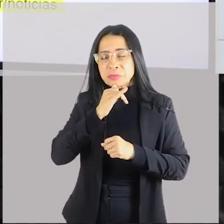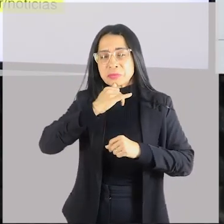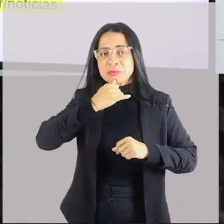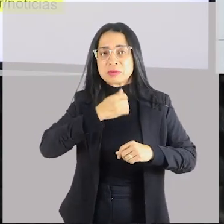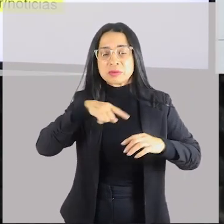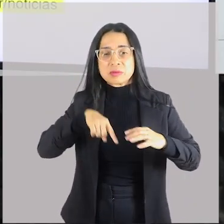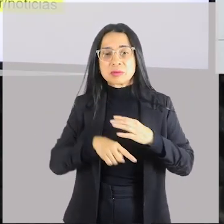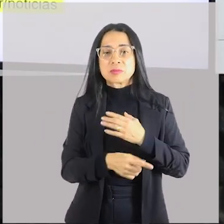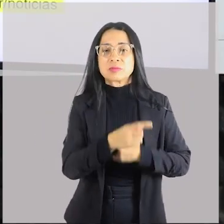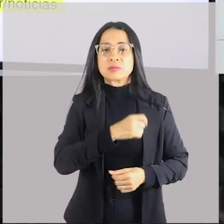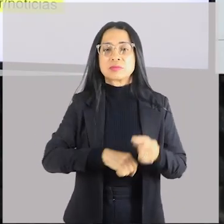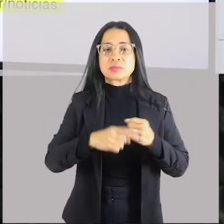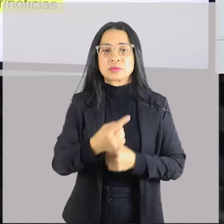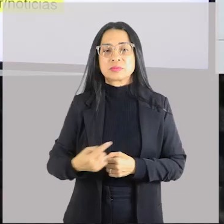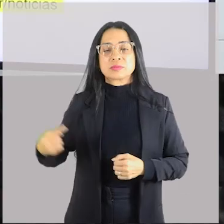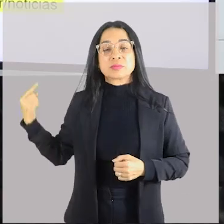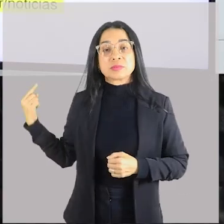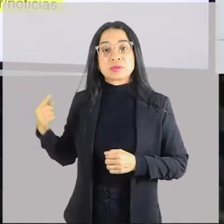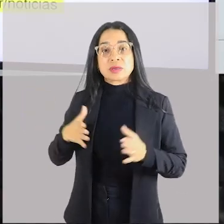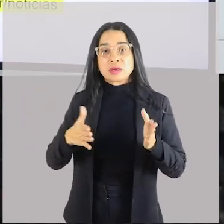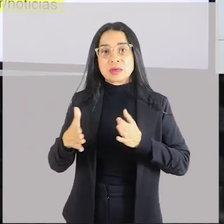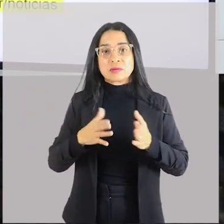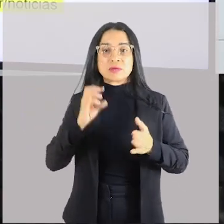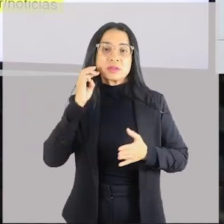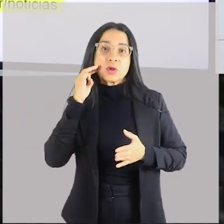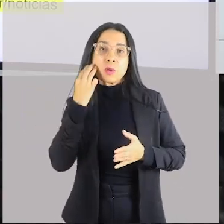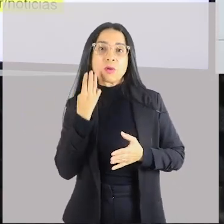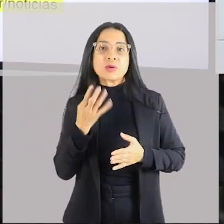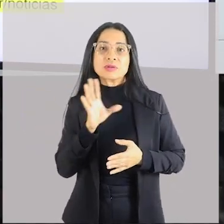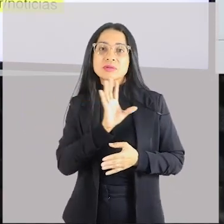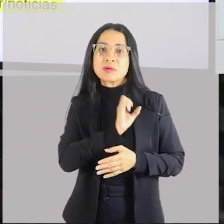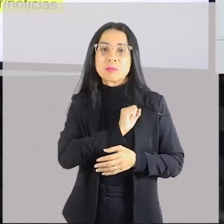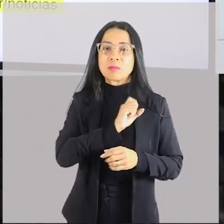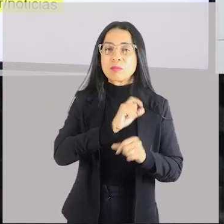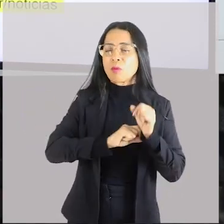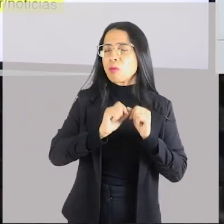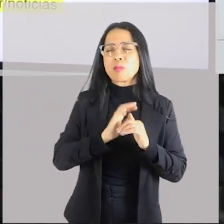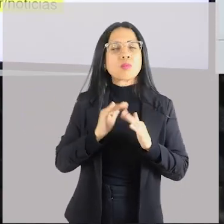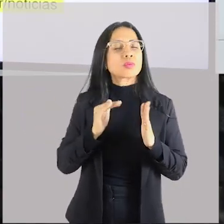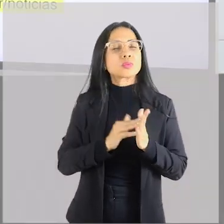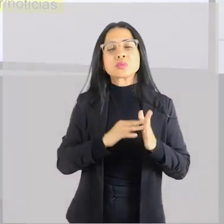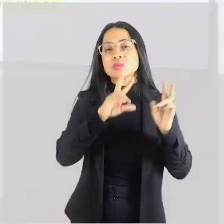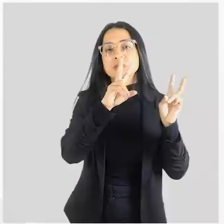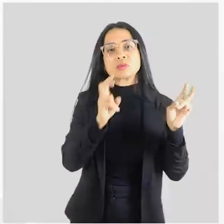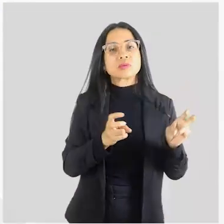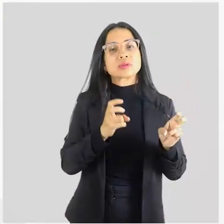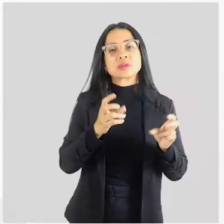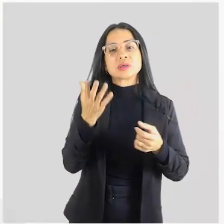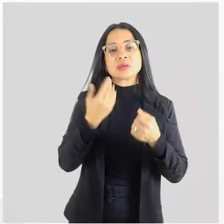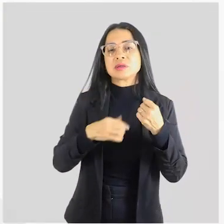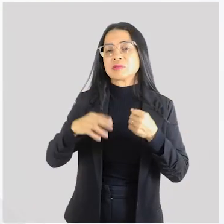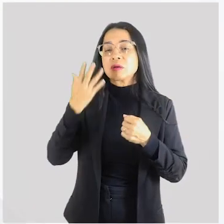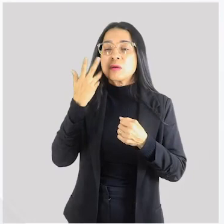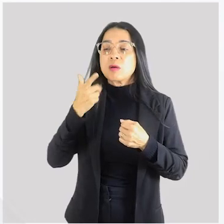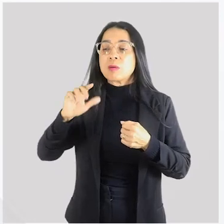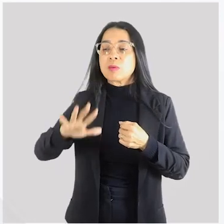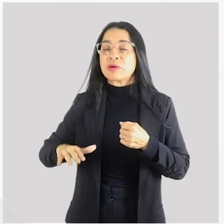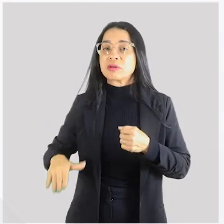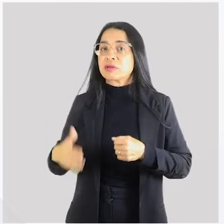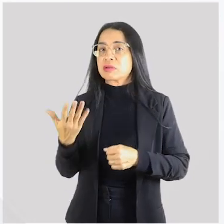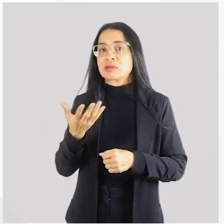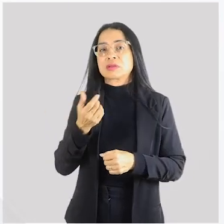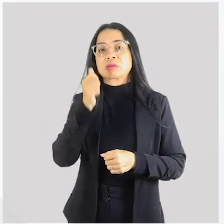muito grande a fase Rosa eu diria que seria a fase das paixões paixões por tudo por temas por circo por crianças por mul